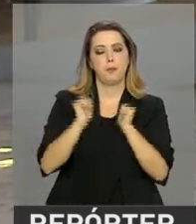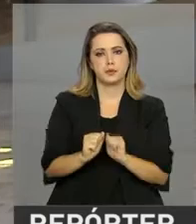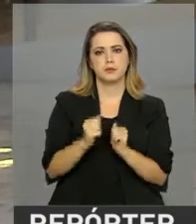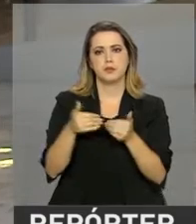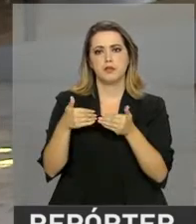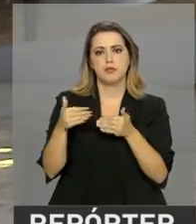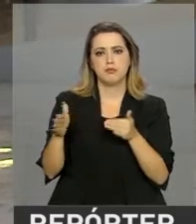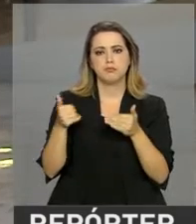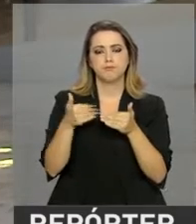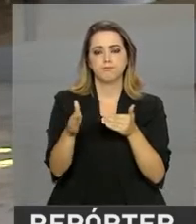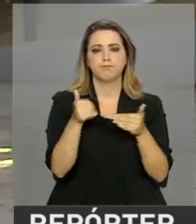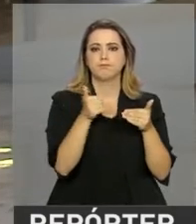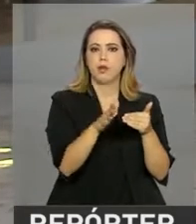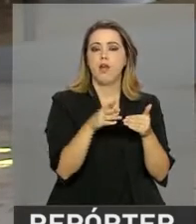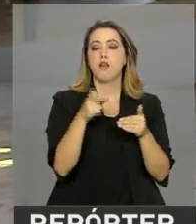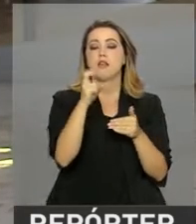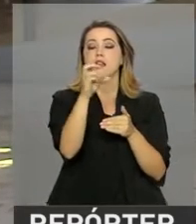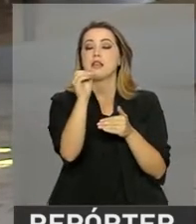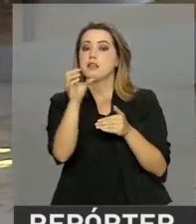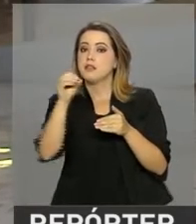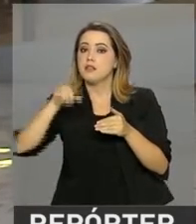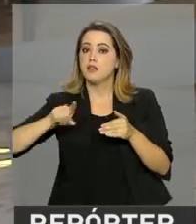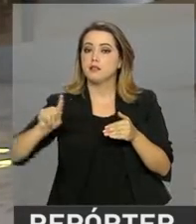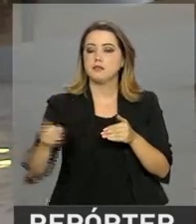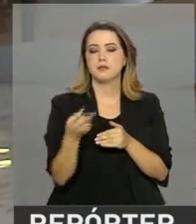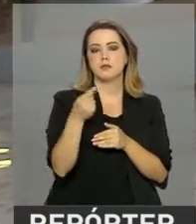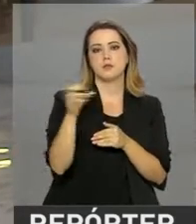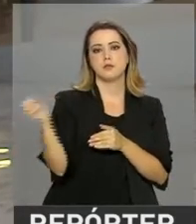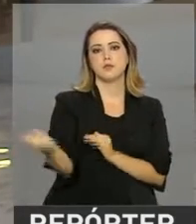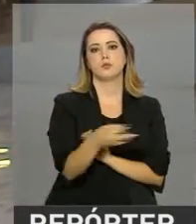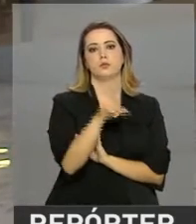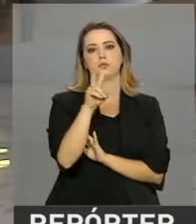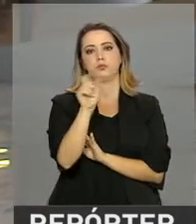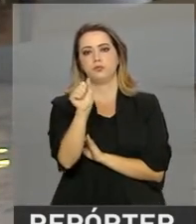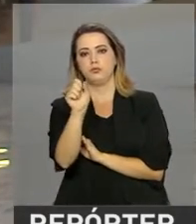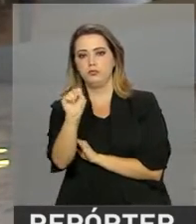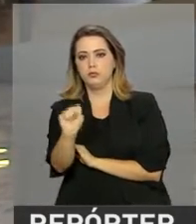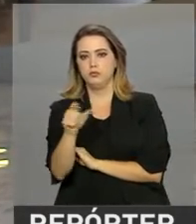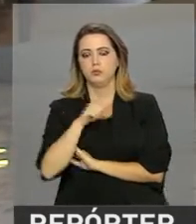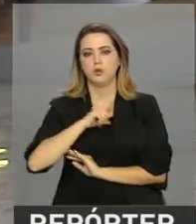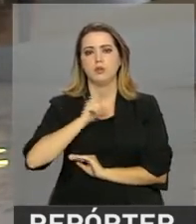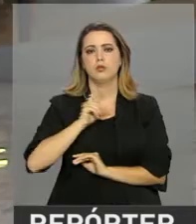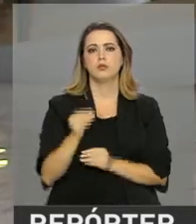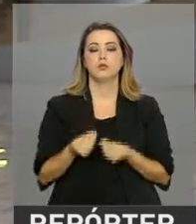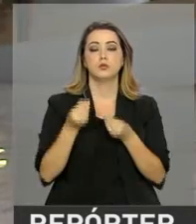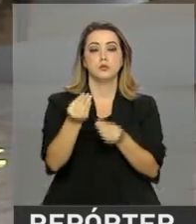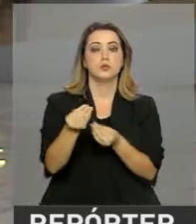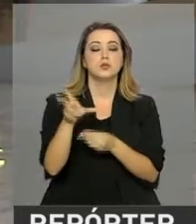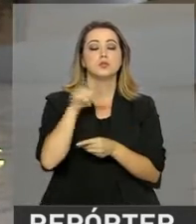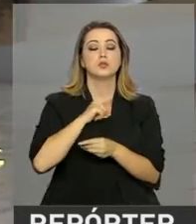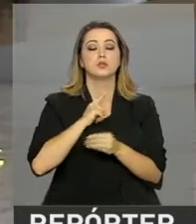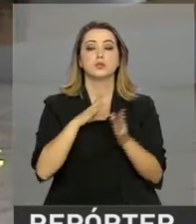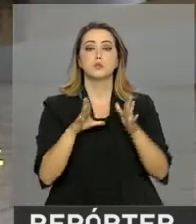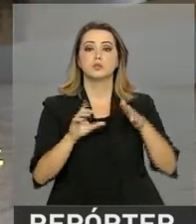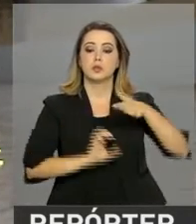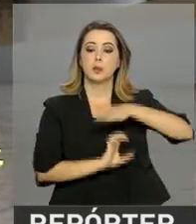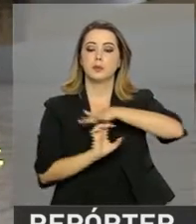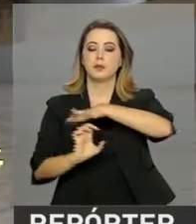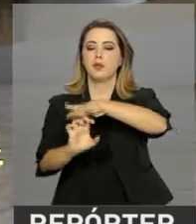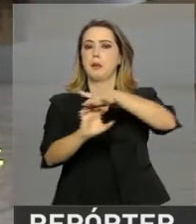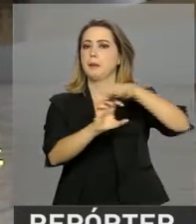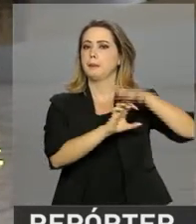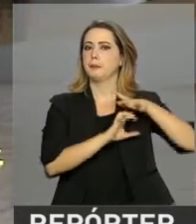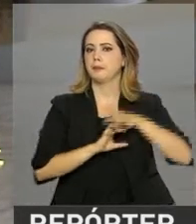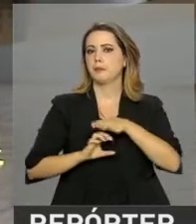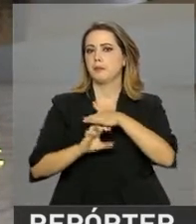de 500 mil novas vagas no programa ainda neste ano. Vão ser contempladas instituições de ensino